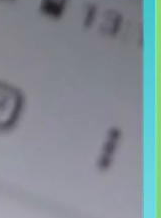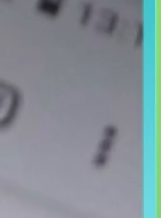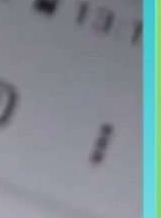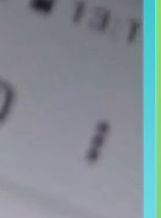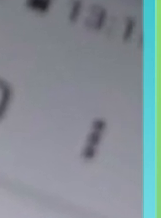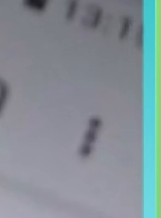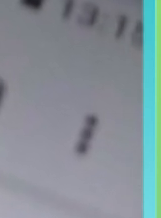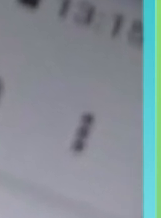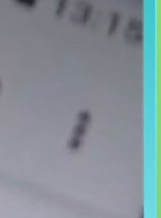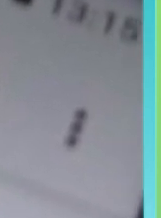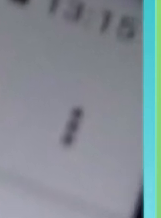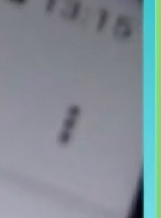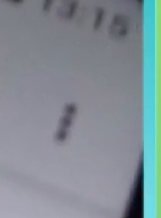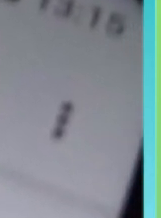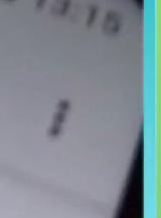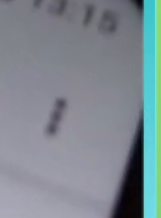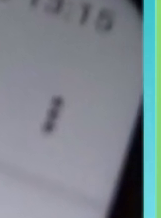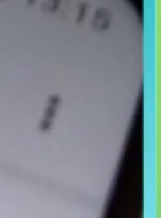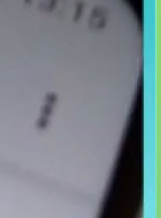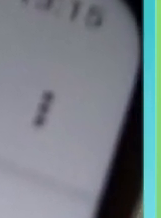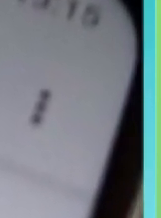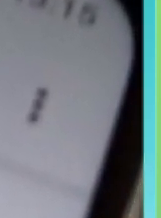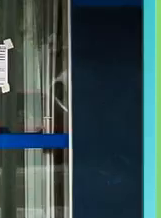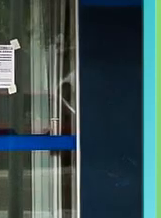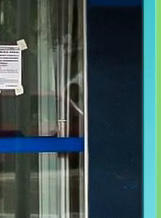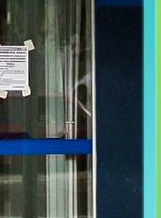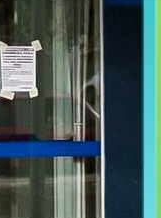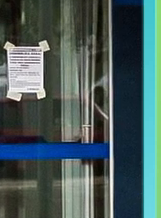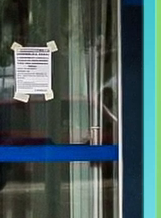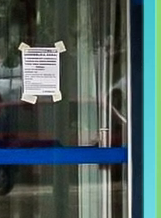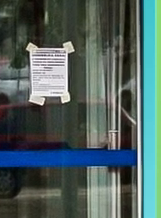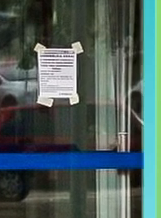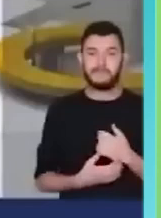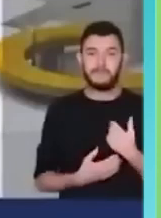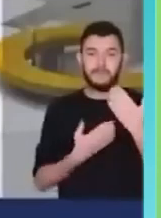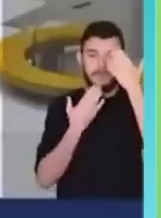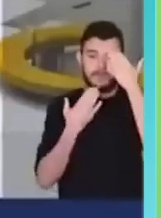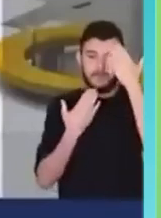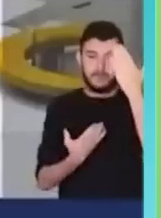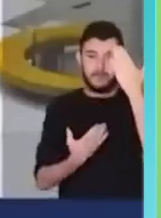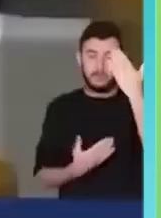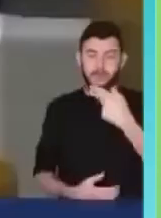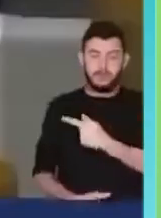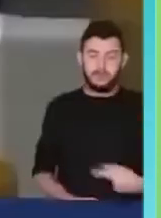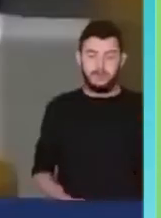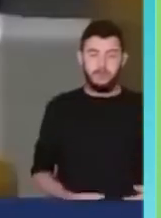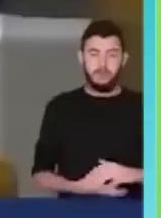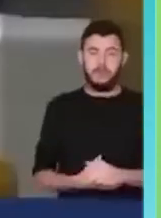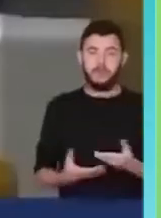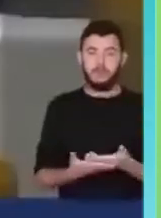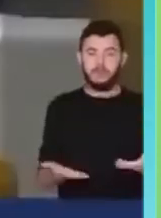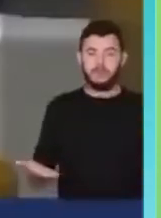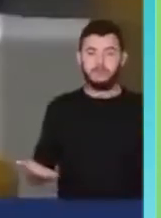na Live de hoje direto de Brasília e na tela com vocês deputado federal Pompeu de Matos o senhor presidente